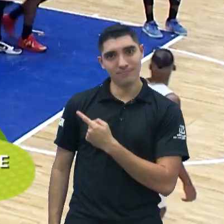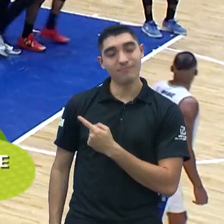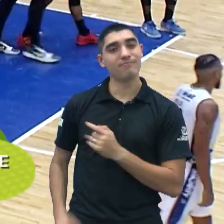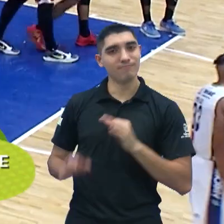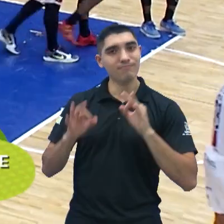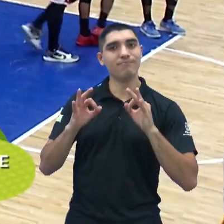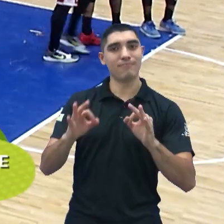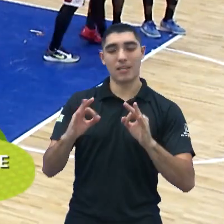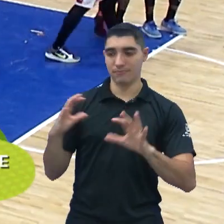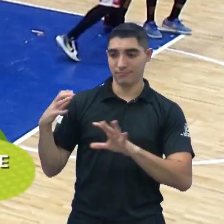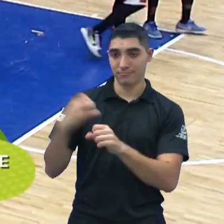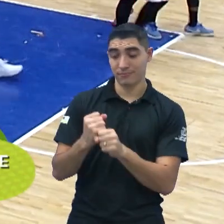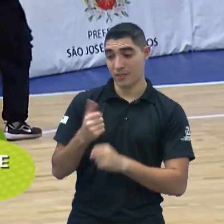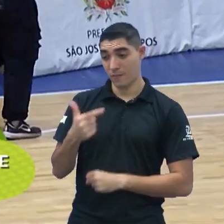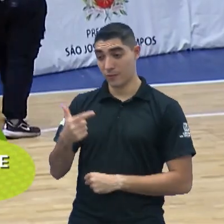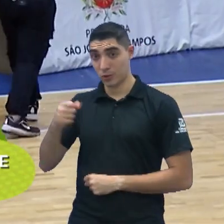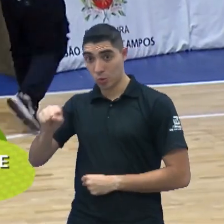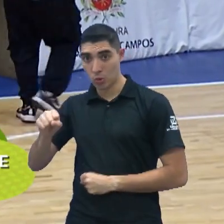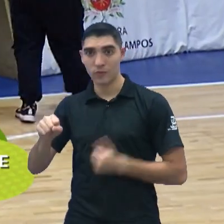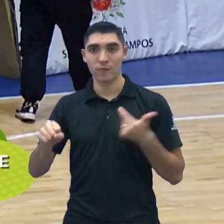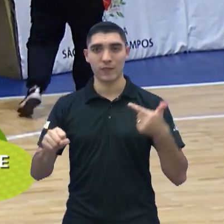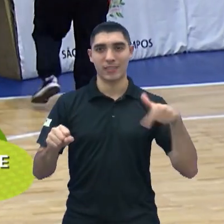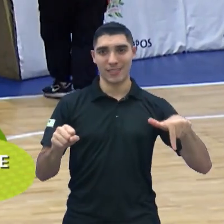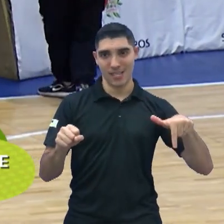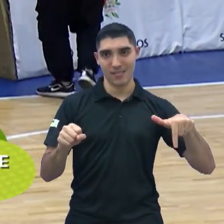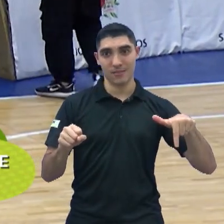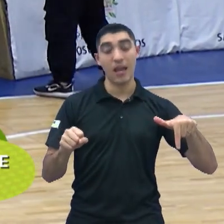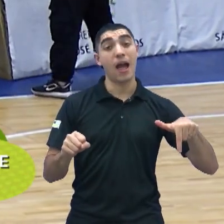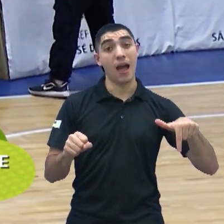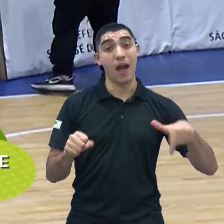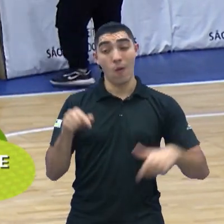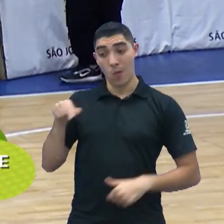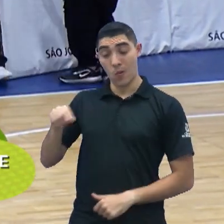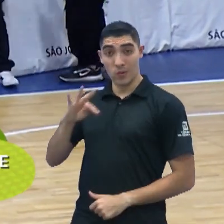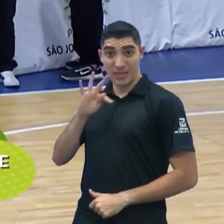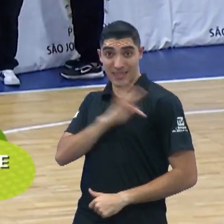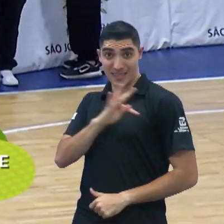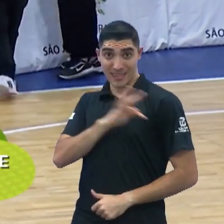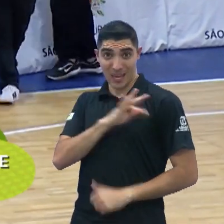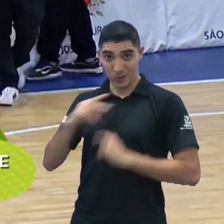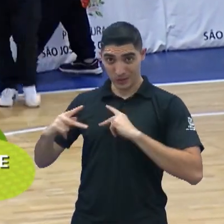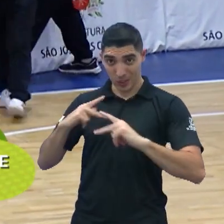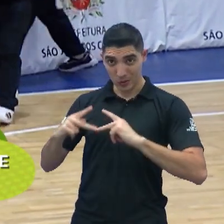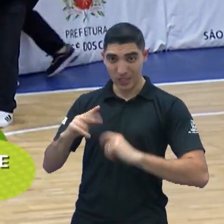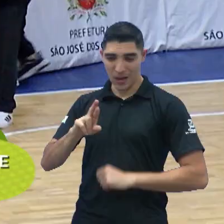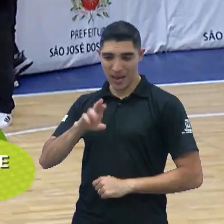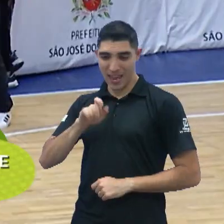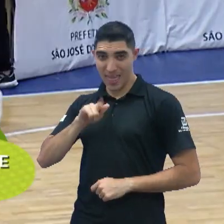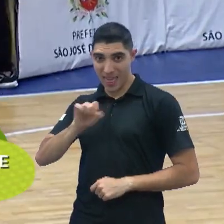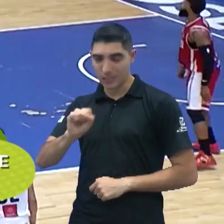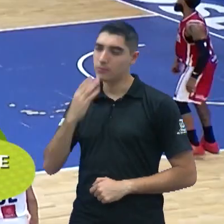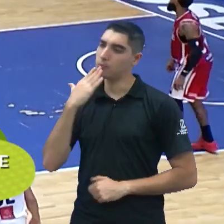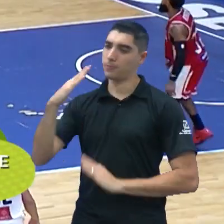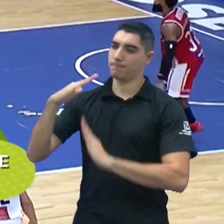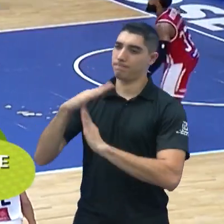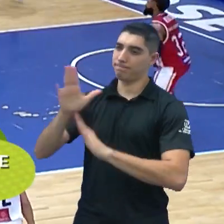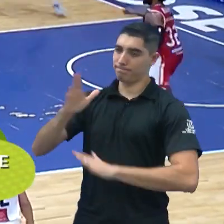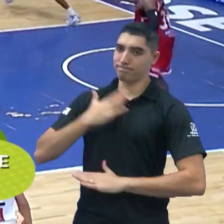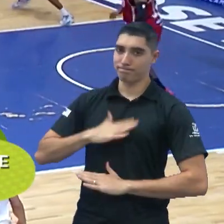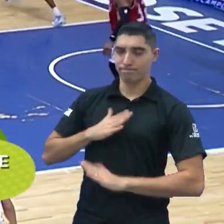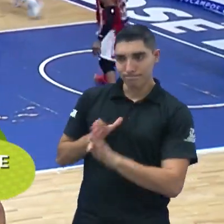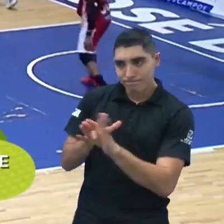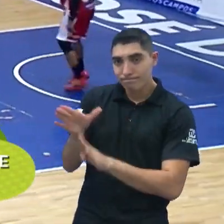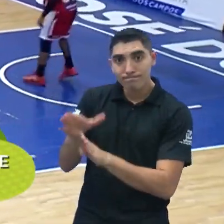em 28-27 e dessa vez forçando o Regis a também pedir tempo técnico. O